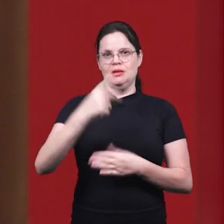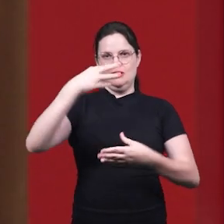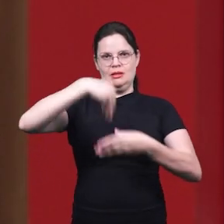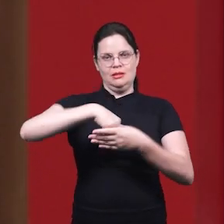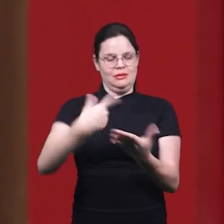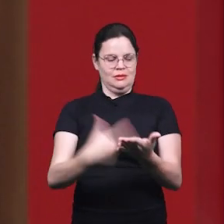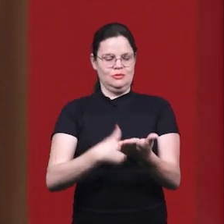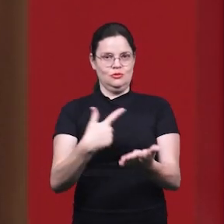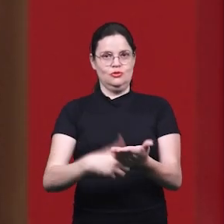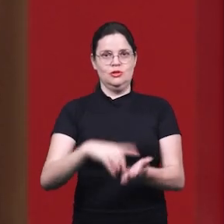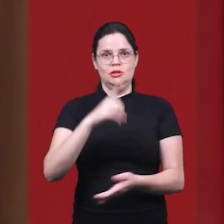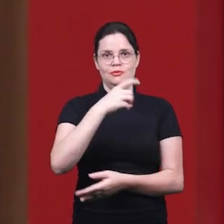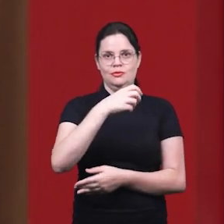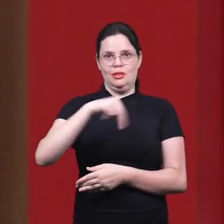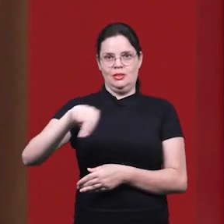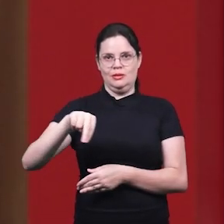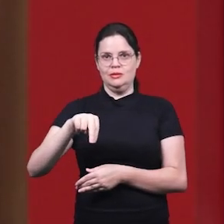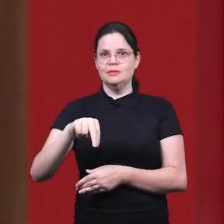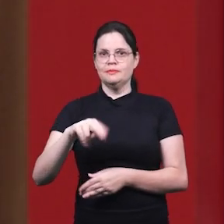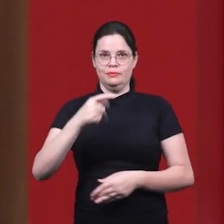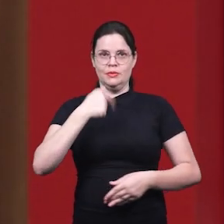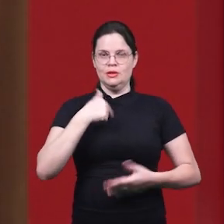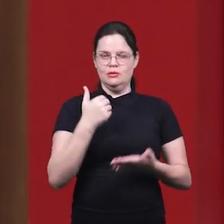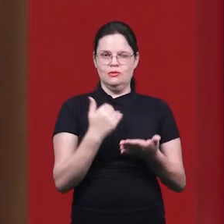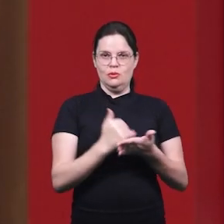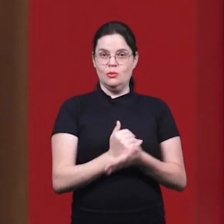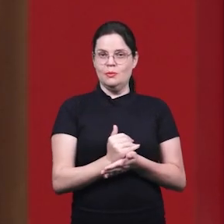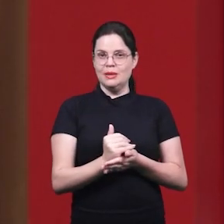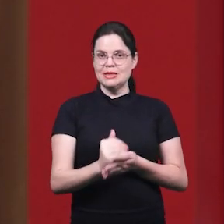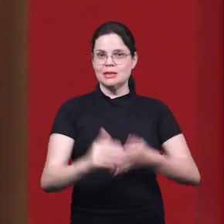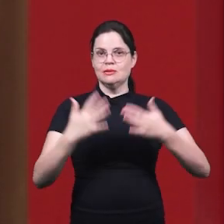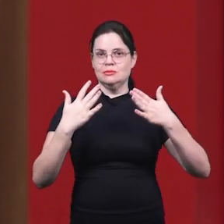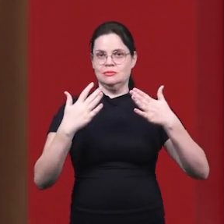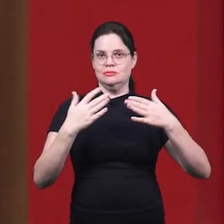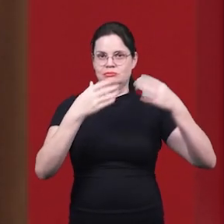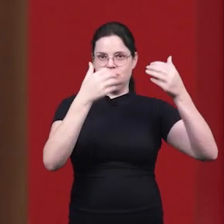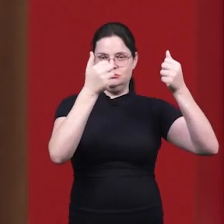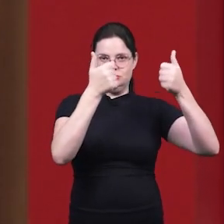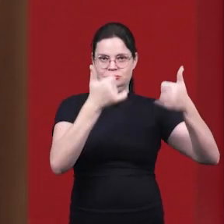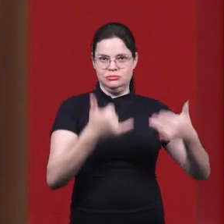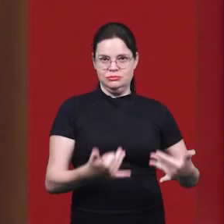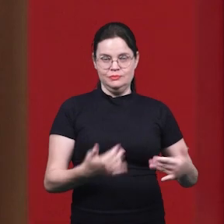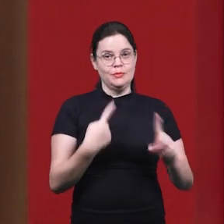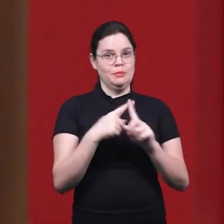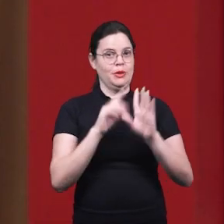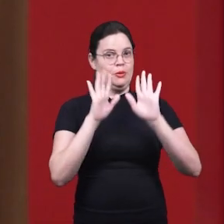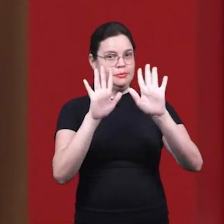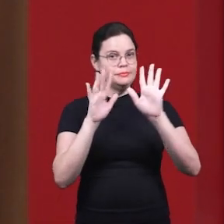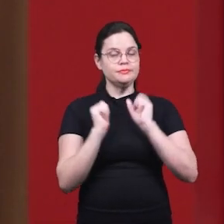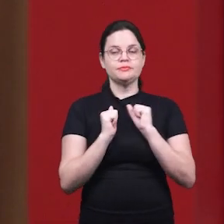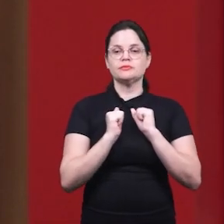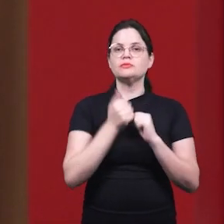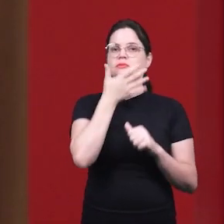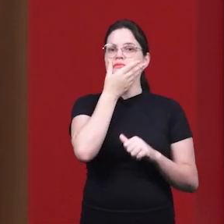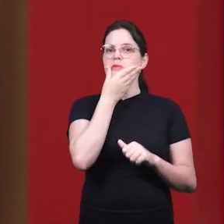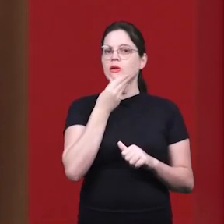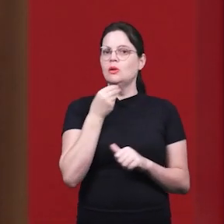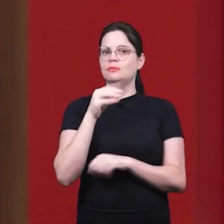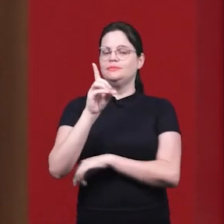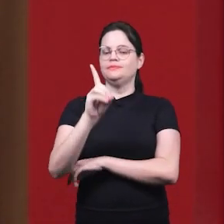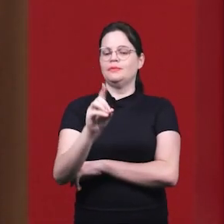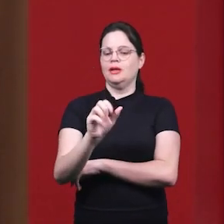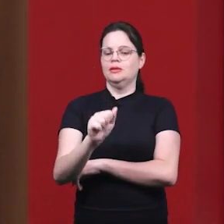E eu vou falar por partes. O Daniel estava no cativeiro da